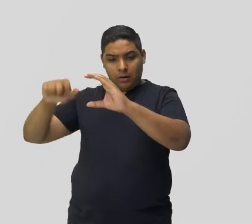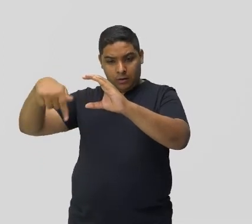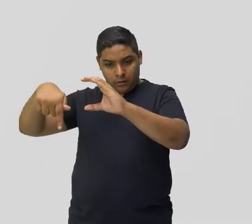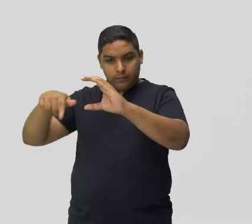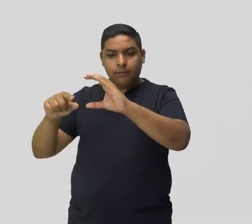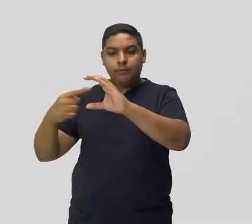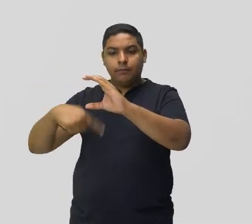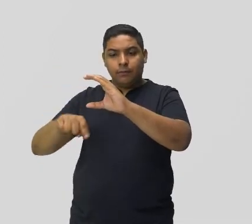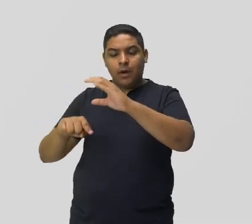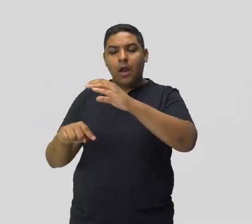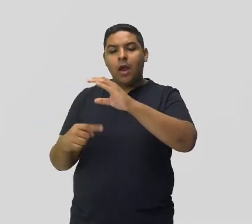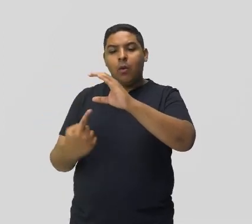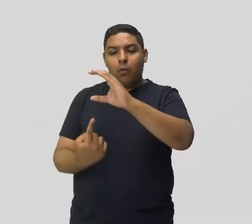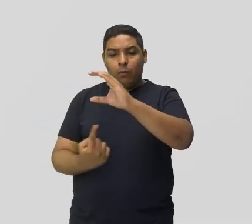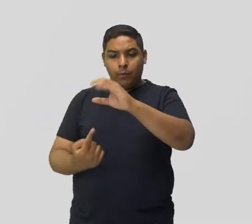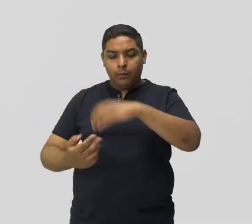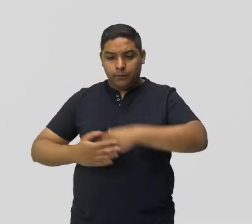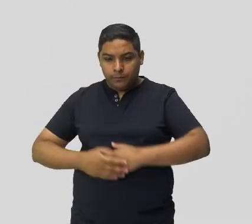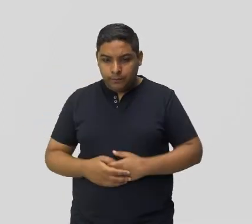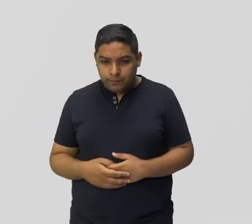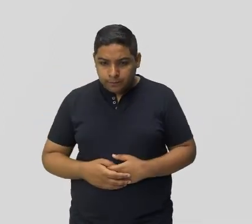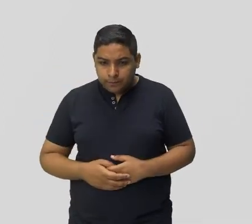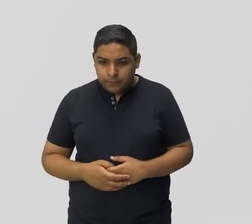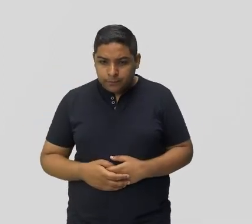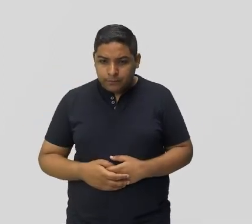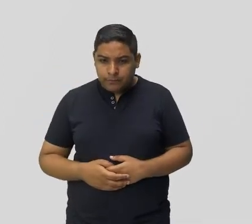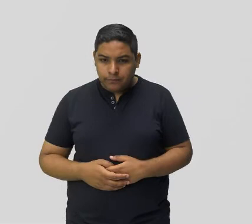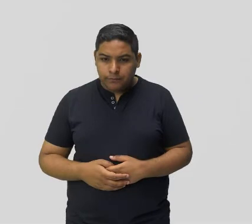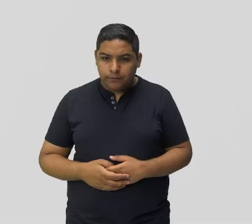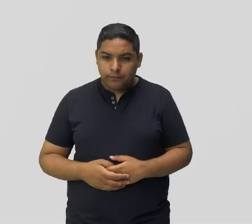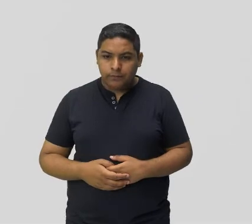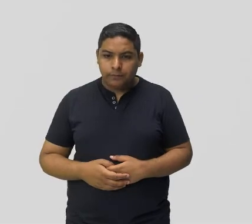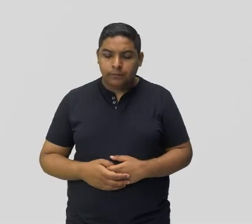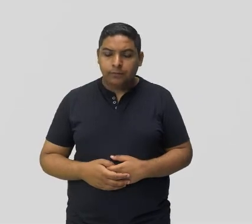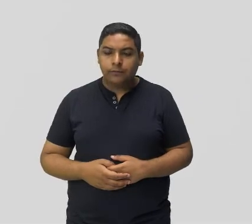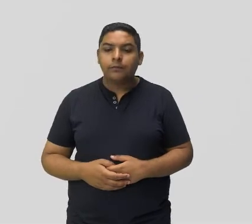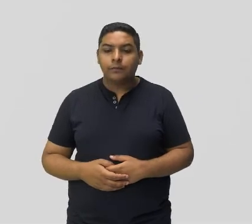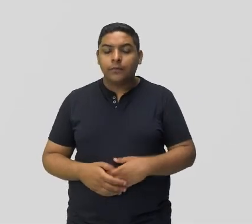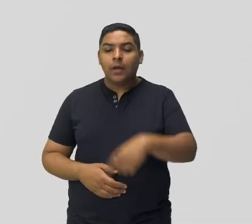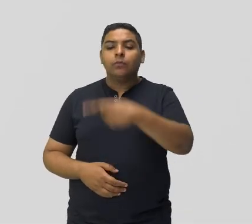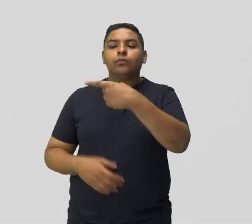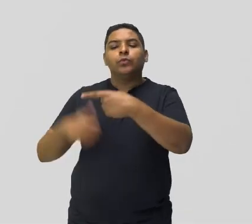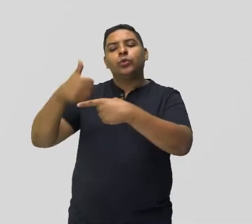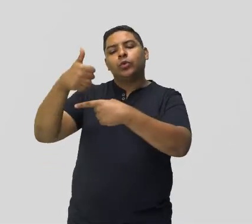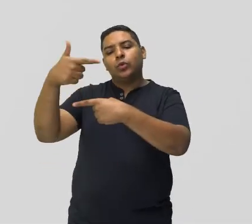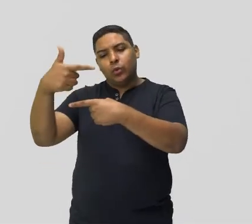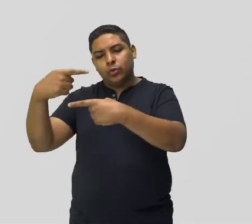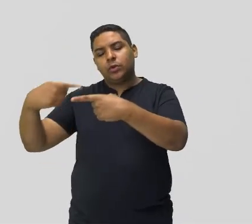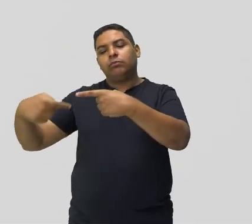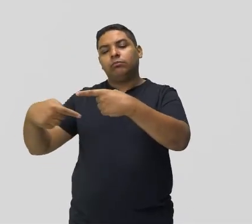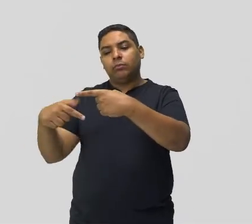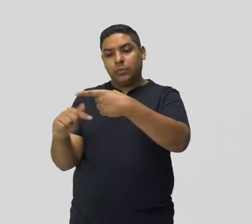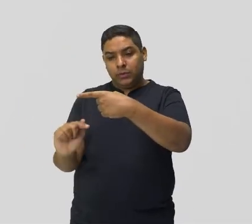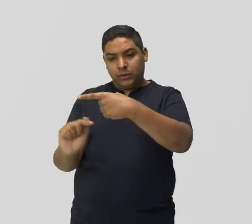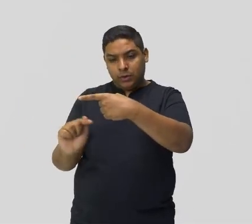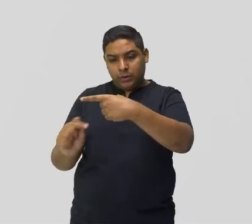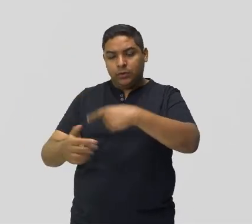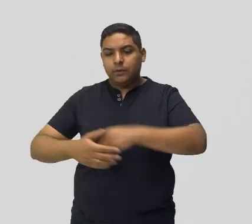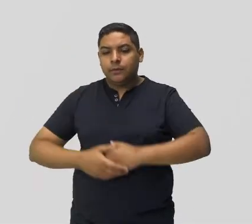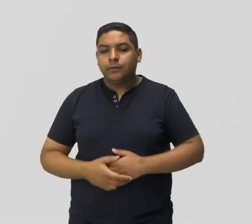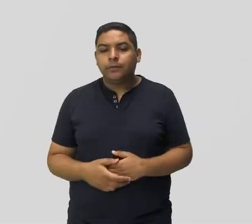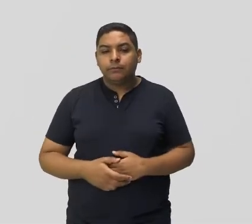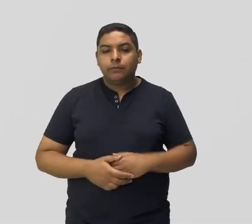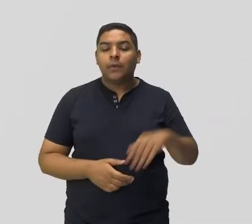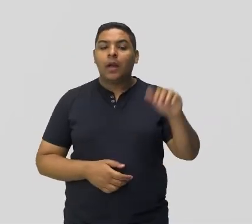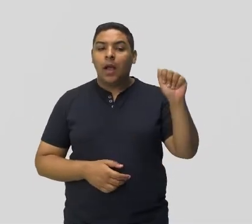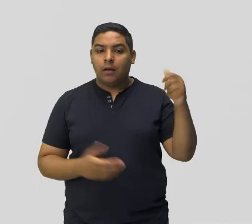12, inverti, ficou 12 sobre 7. Então, a nossa capacitância equivalente é 12 sobre 7 microfarad. Beleza, essa é a letra A.